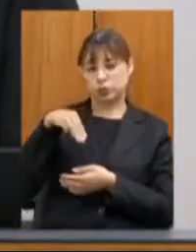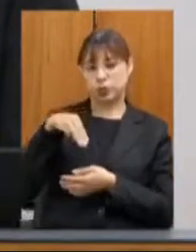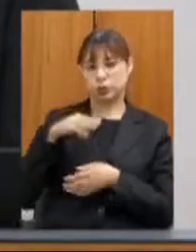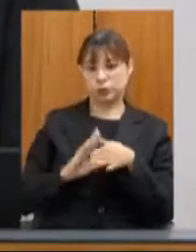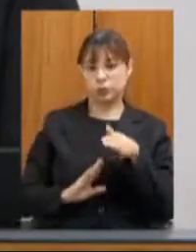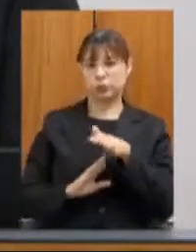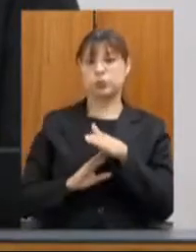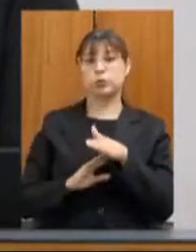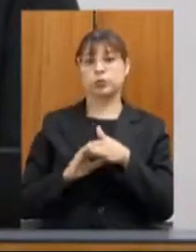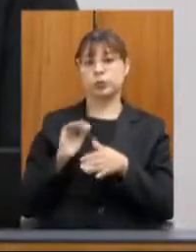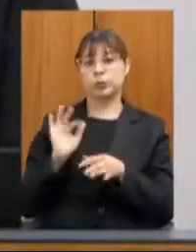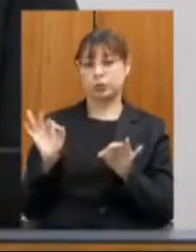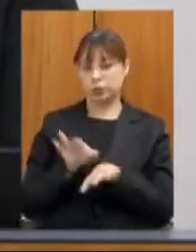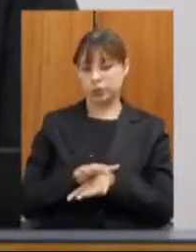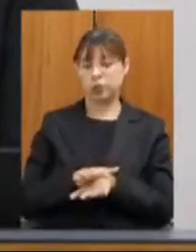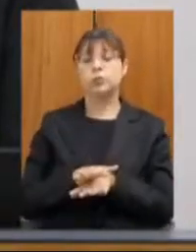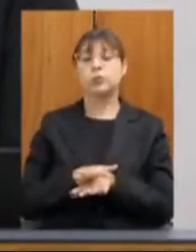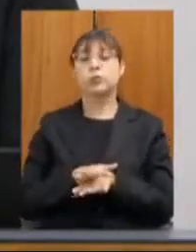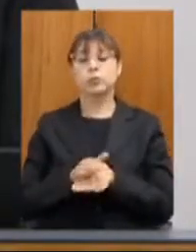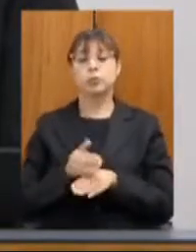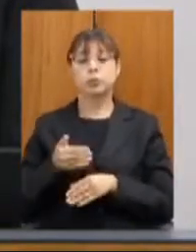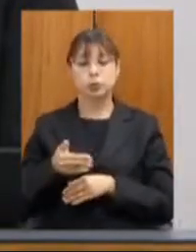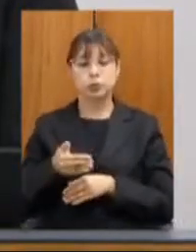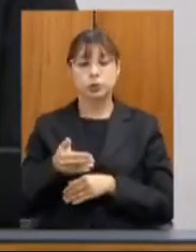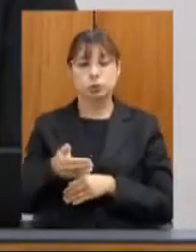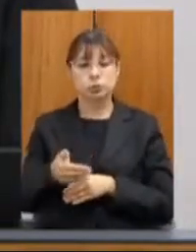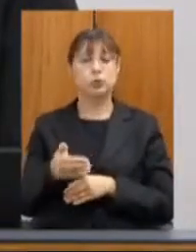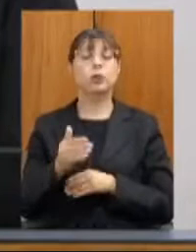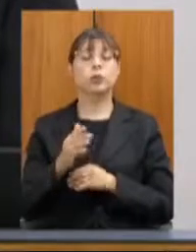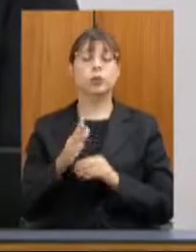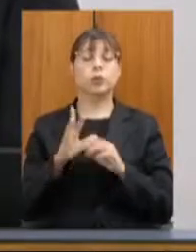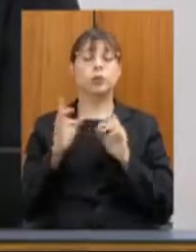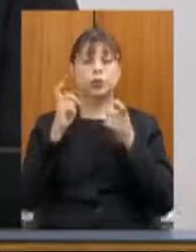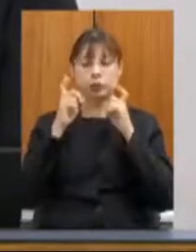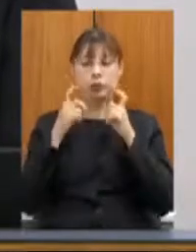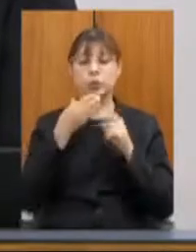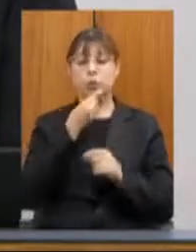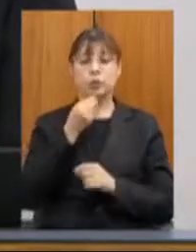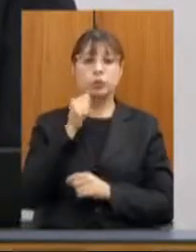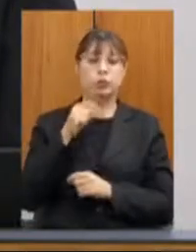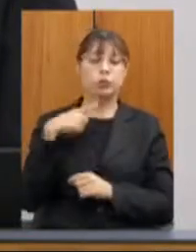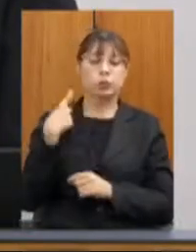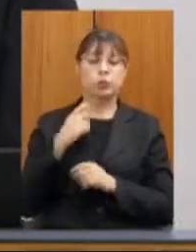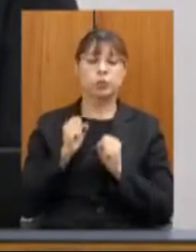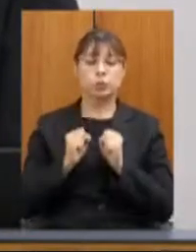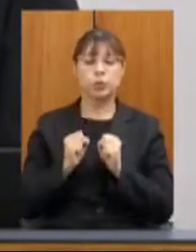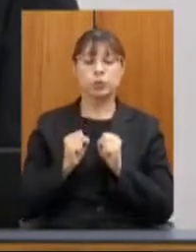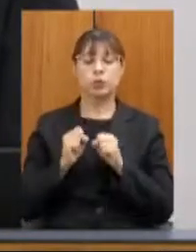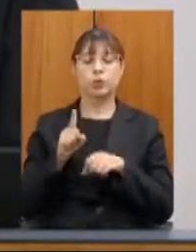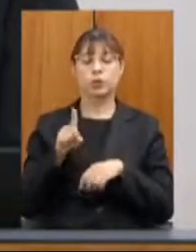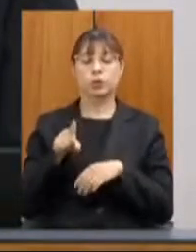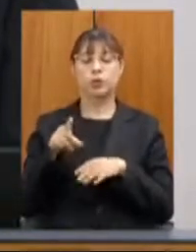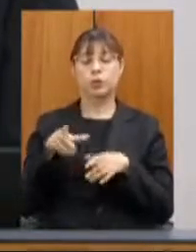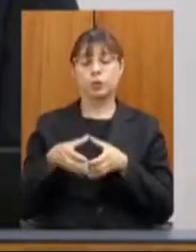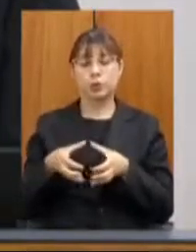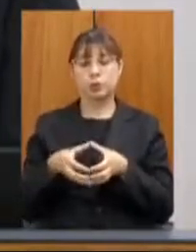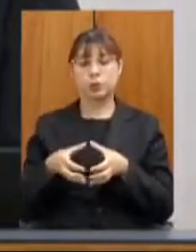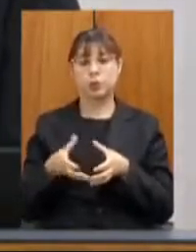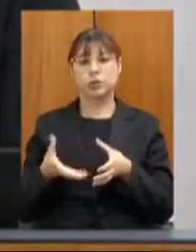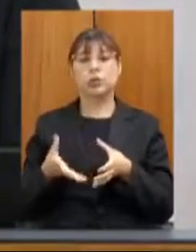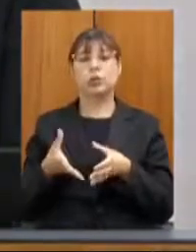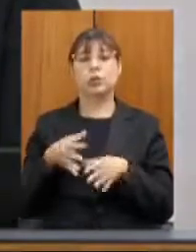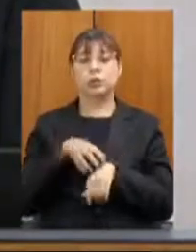finais. No decorrer da reunião, as deputadas e os deputados poderão apresentar, na Comissão de Transportes, Comunicação e Obras Públicas,